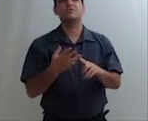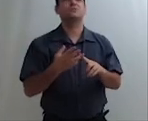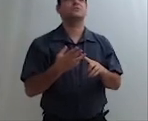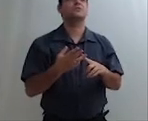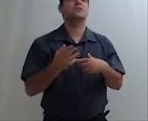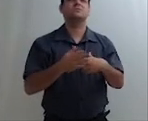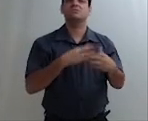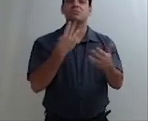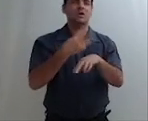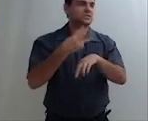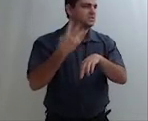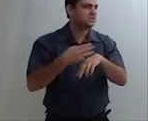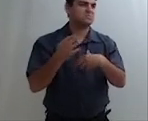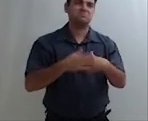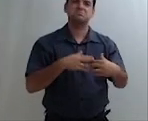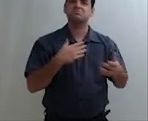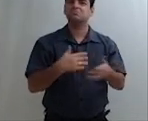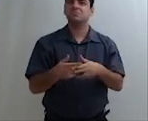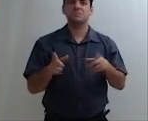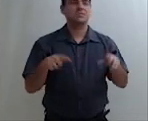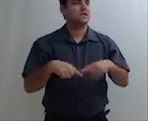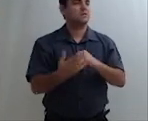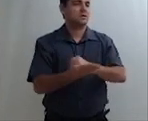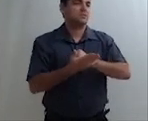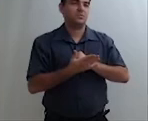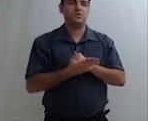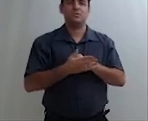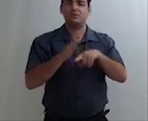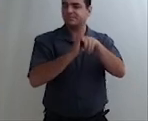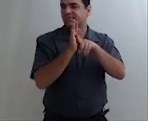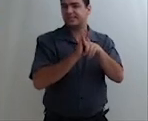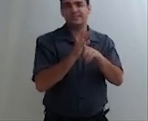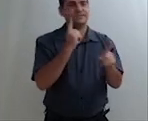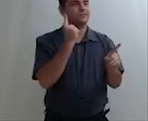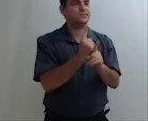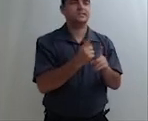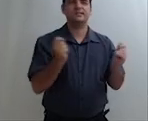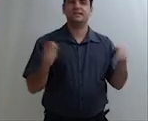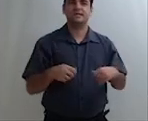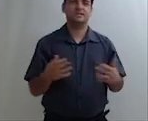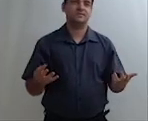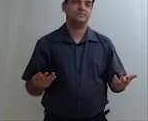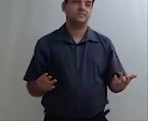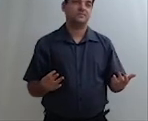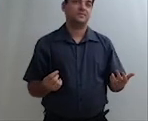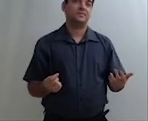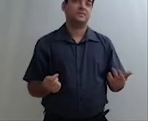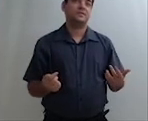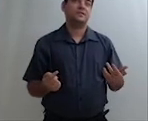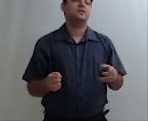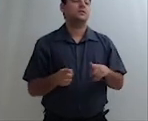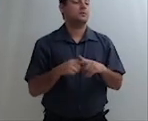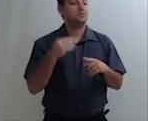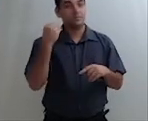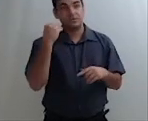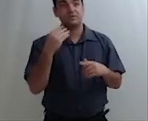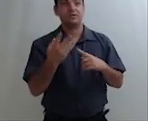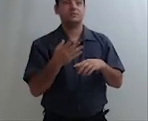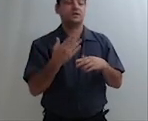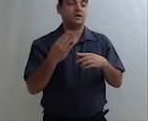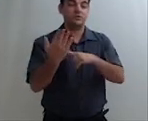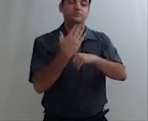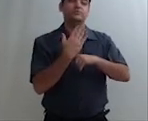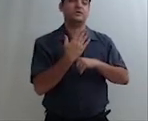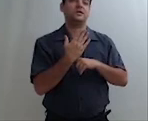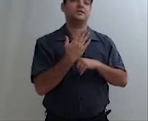WhatsApp todas essas eh tecnologias novas venham a encampar a investigação e que a gente